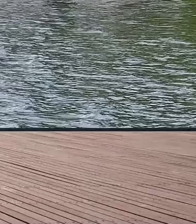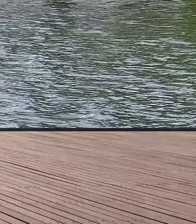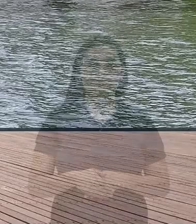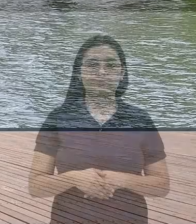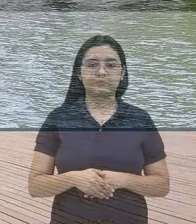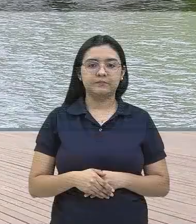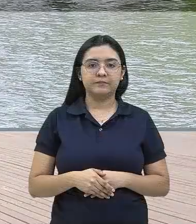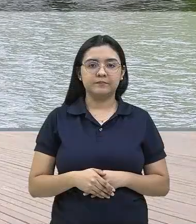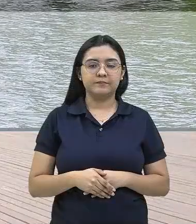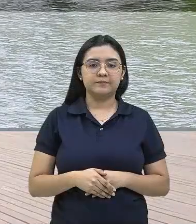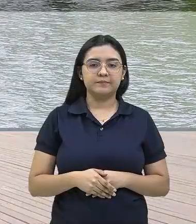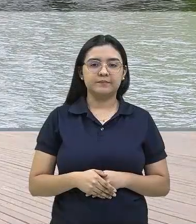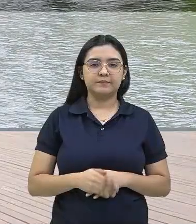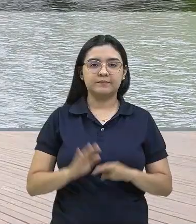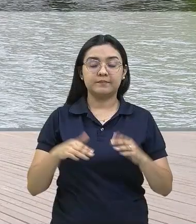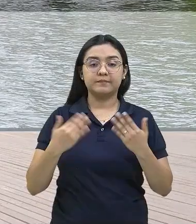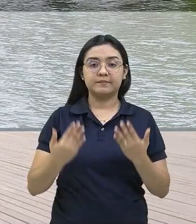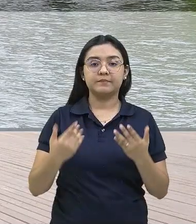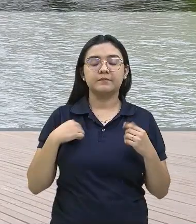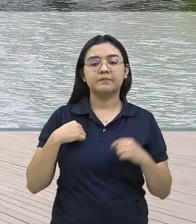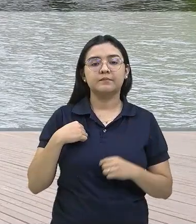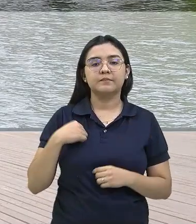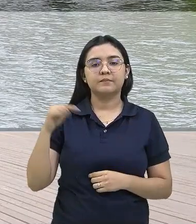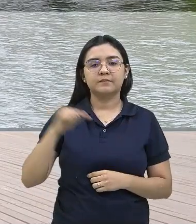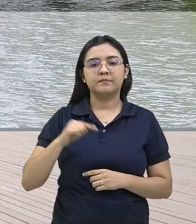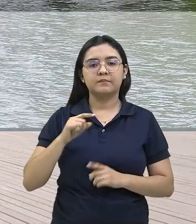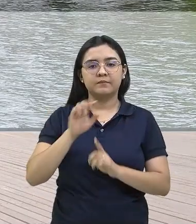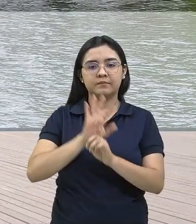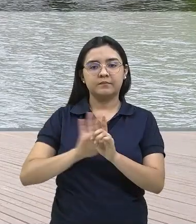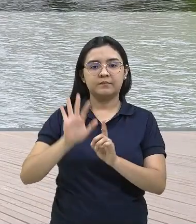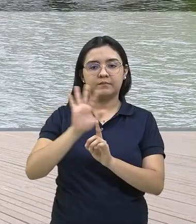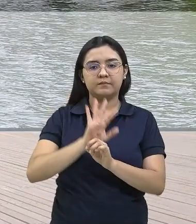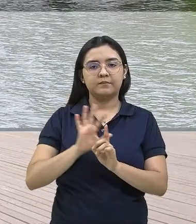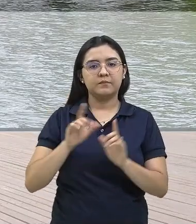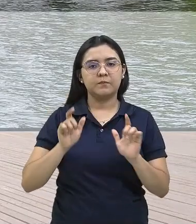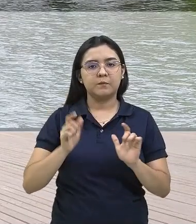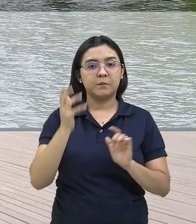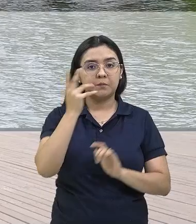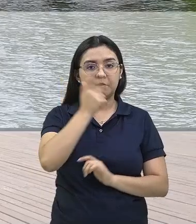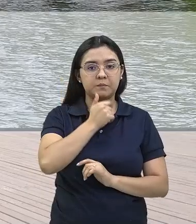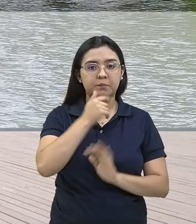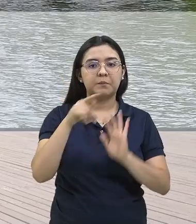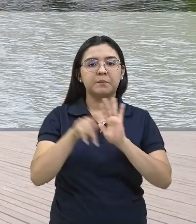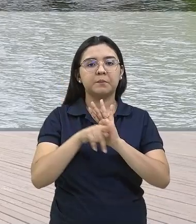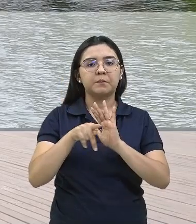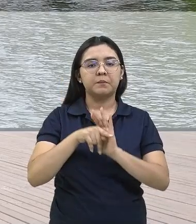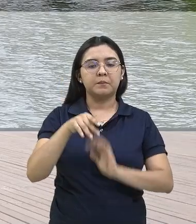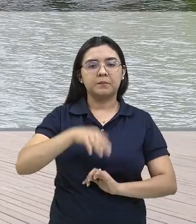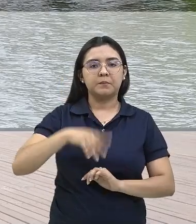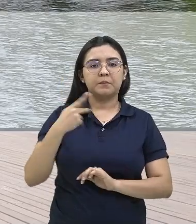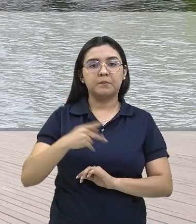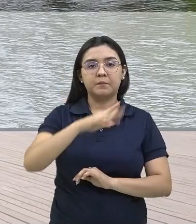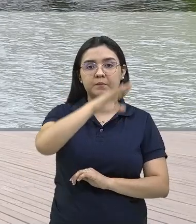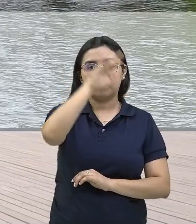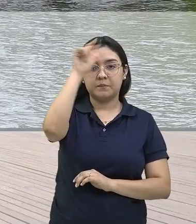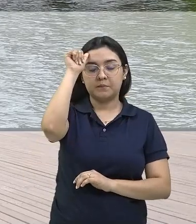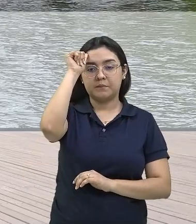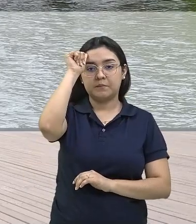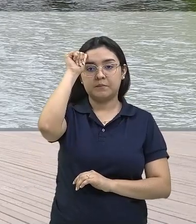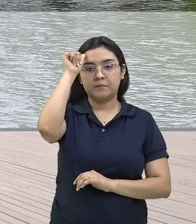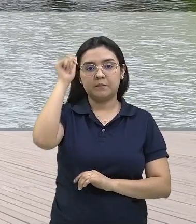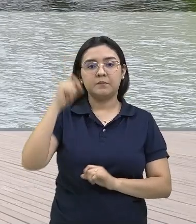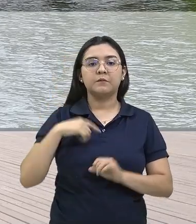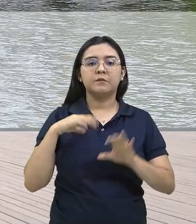Muito bem, então nós temos aqui uma paisagem, muito bonita, da região do Amazonas, lá